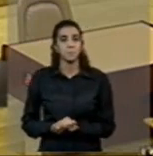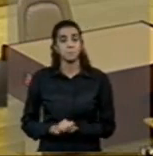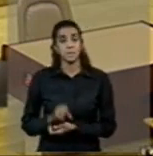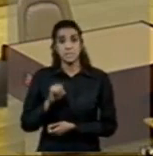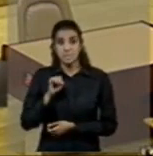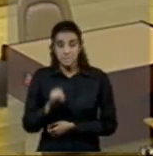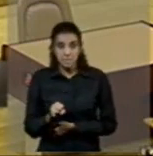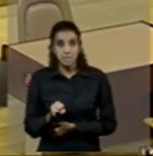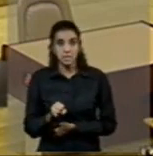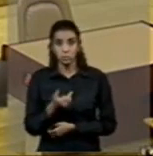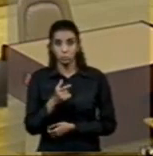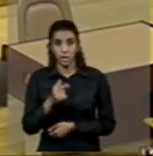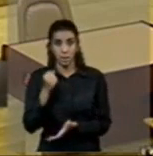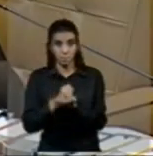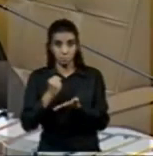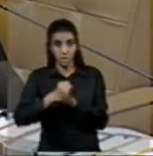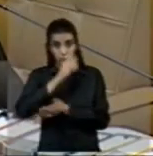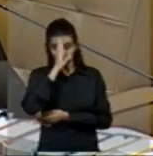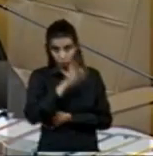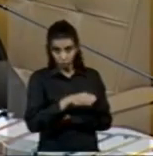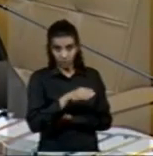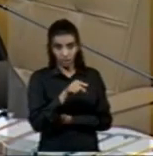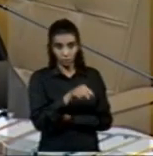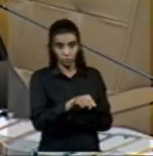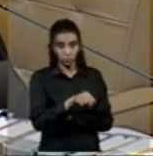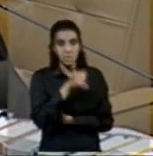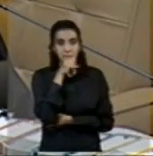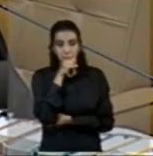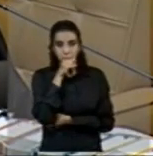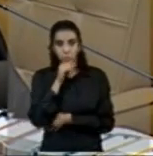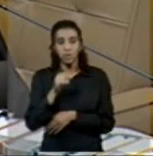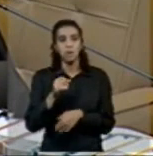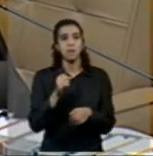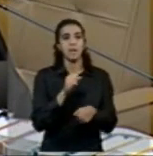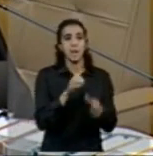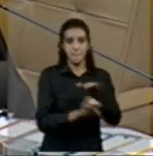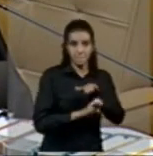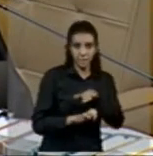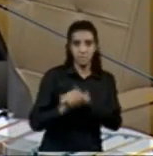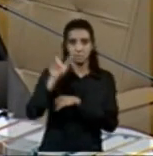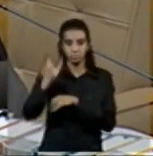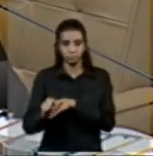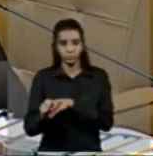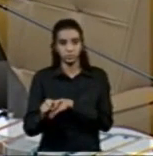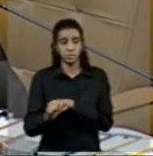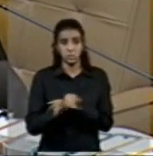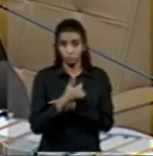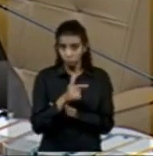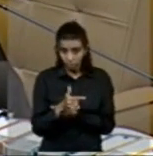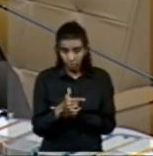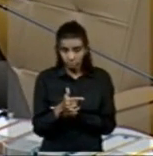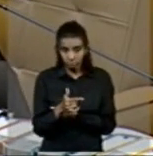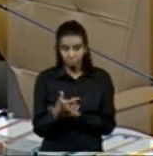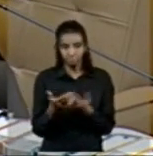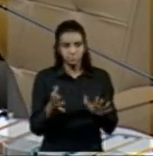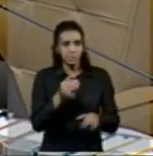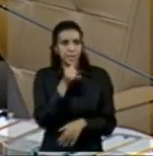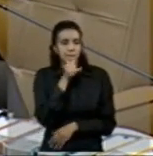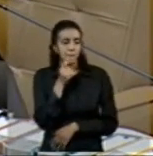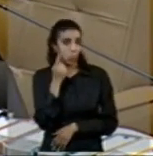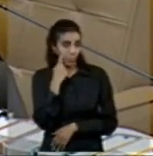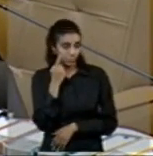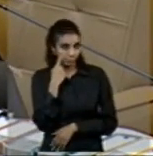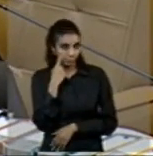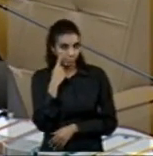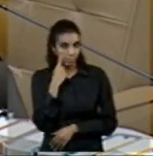de relação direta entre custo do trabalho e geração de emprego pode ser facilmente demonstrada quando se observa